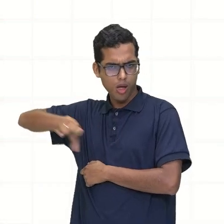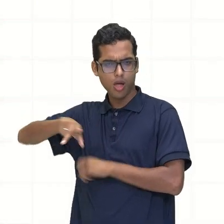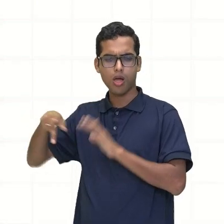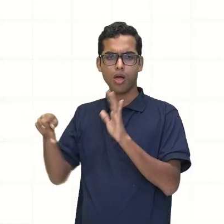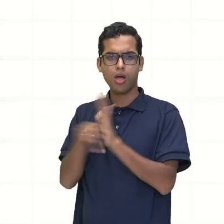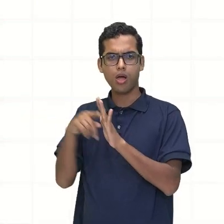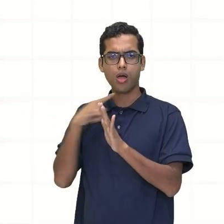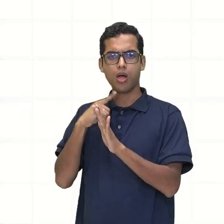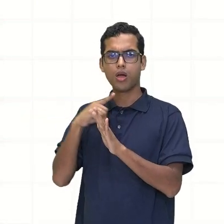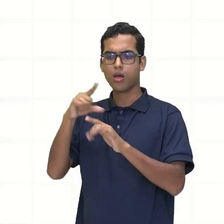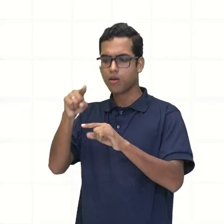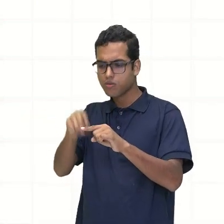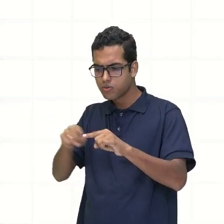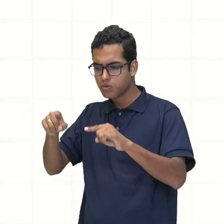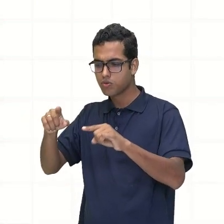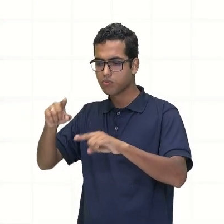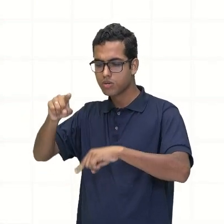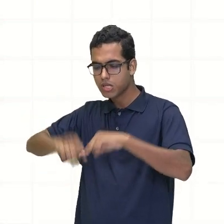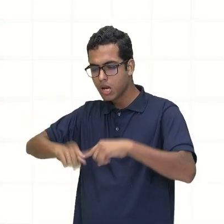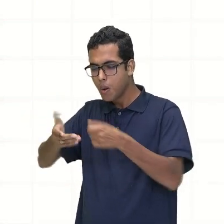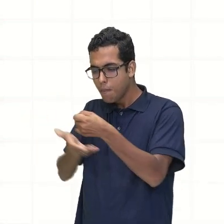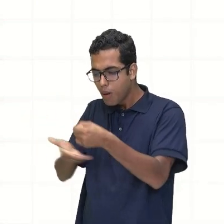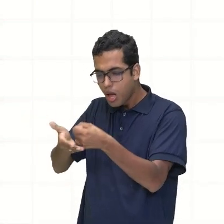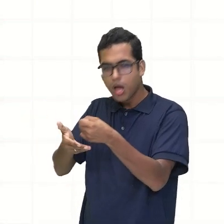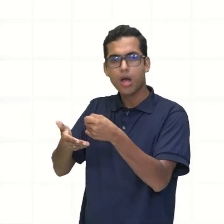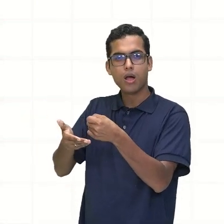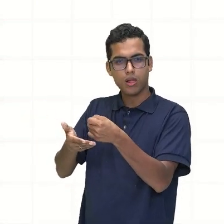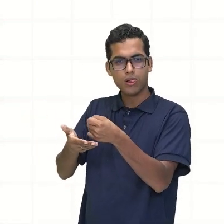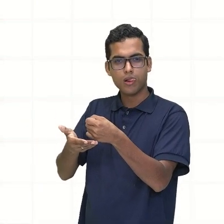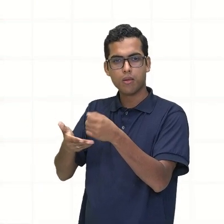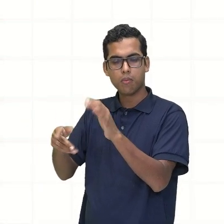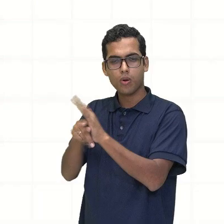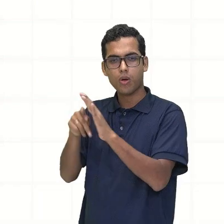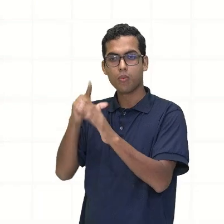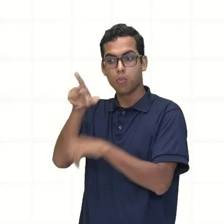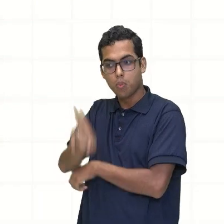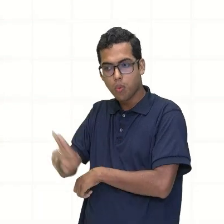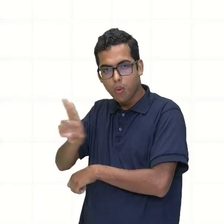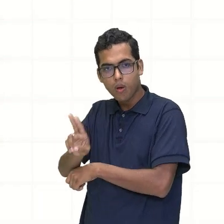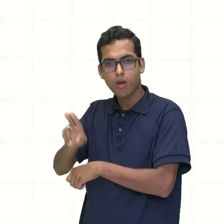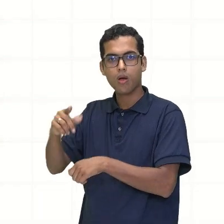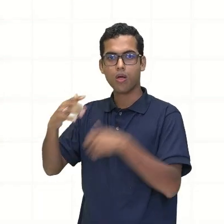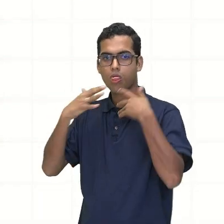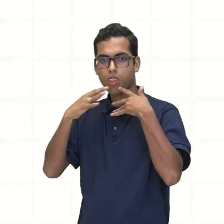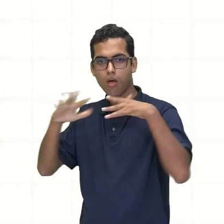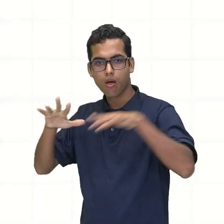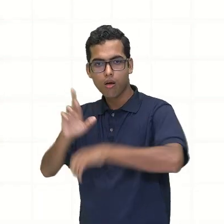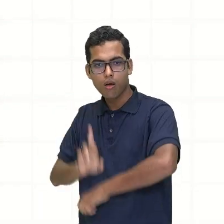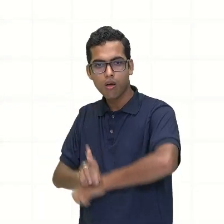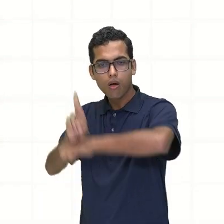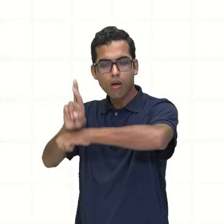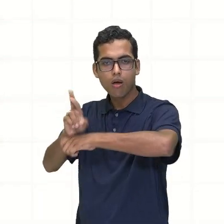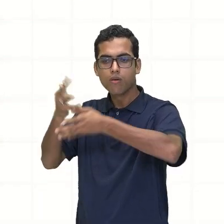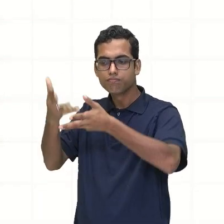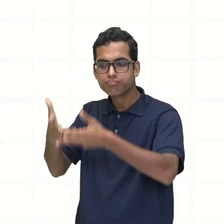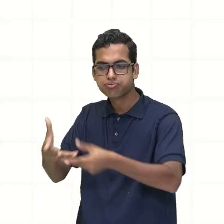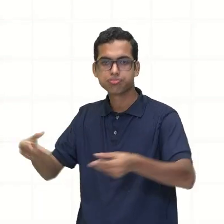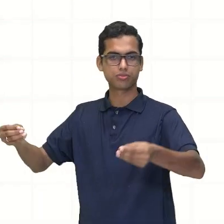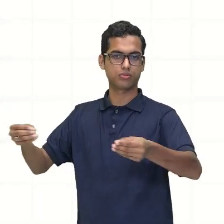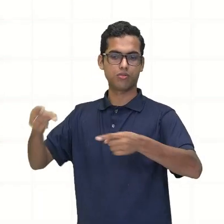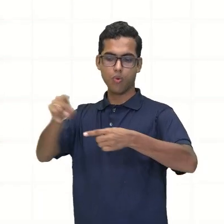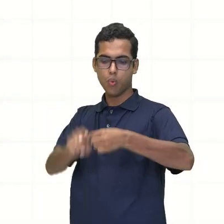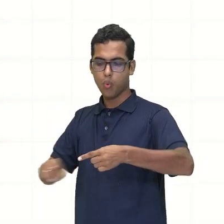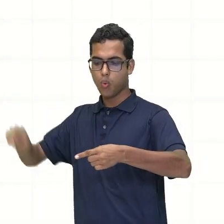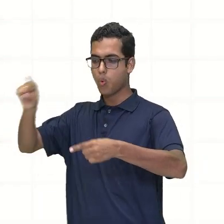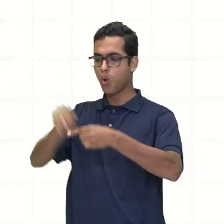são consideradas esgotáveis. E as fontes de energias renováveis, gente, dependendo do tempo, do seu uso